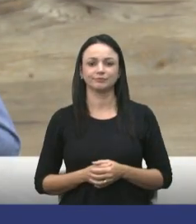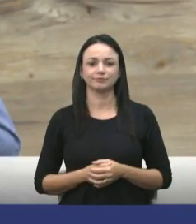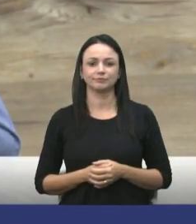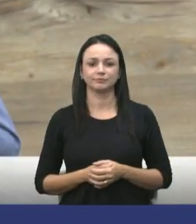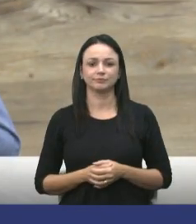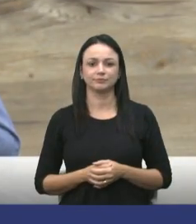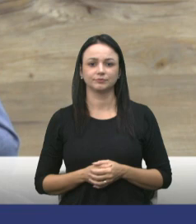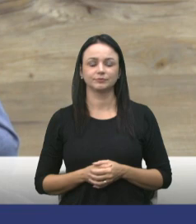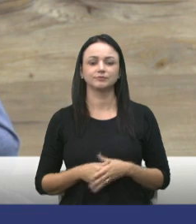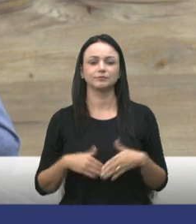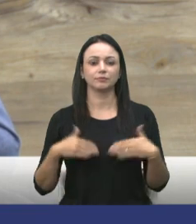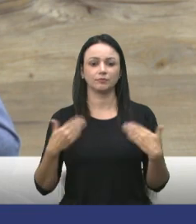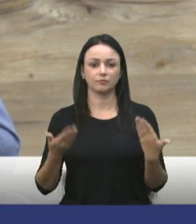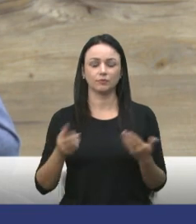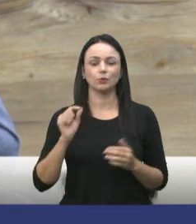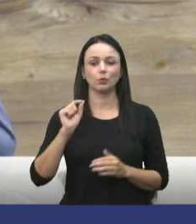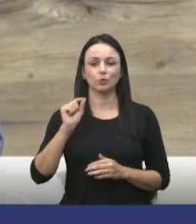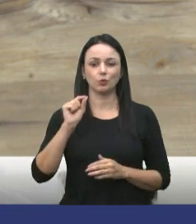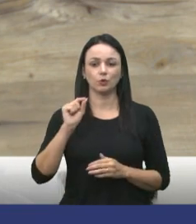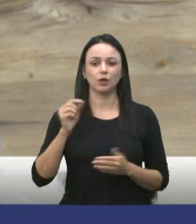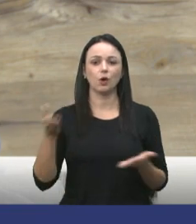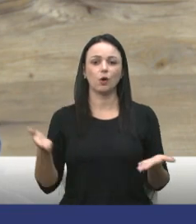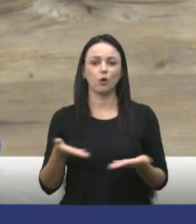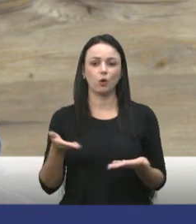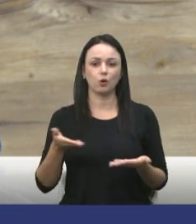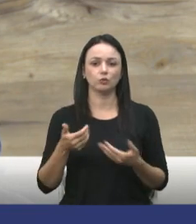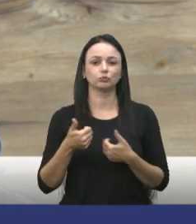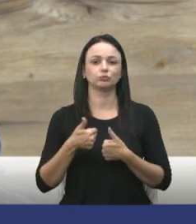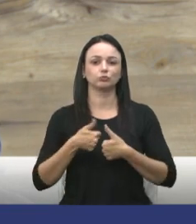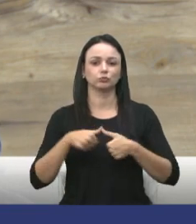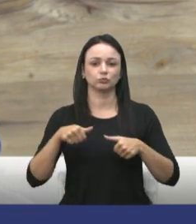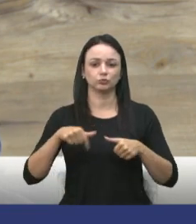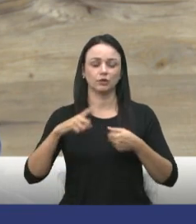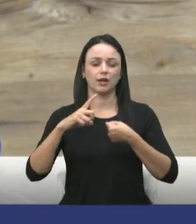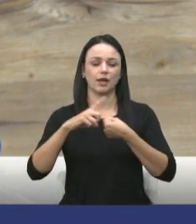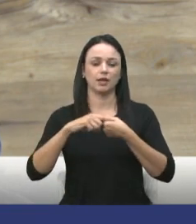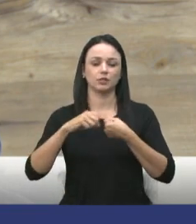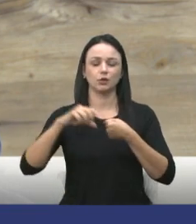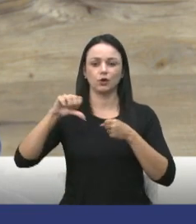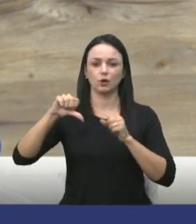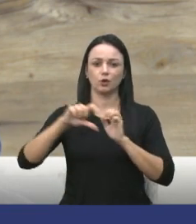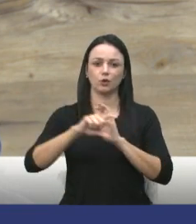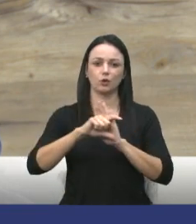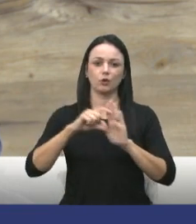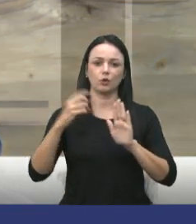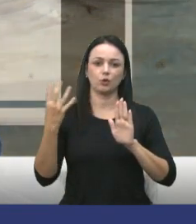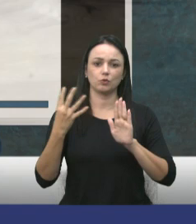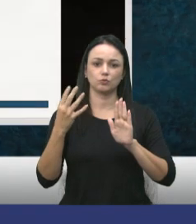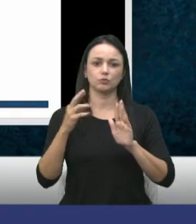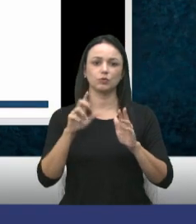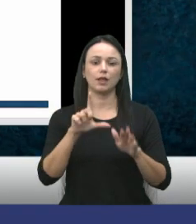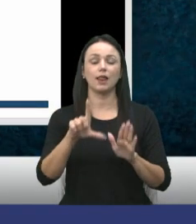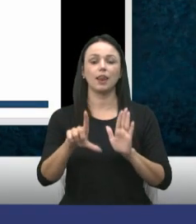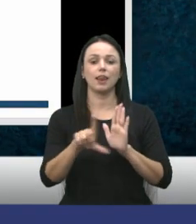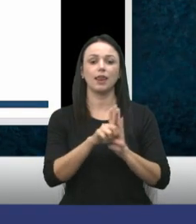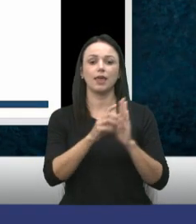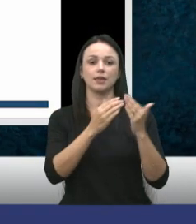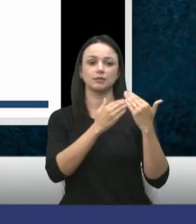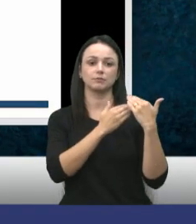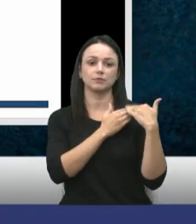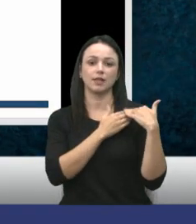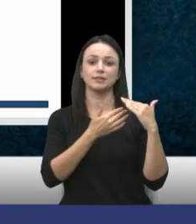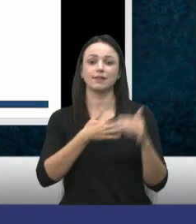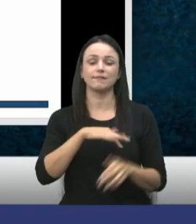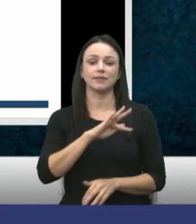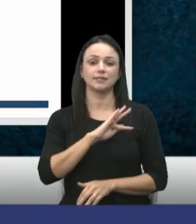Estamos, então, aqui para cumprir o artigo 9º, parágrafo 4º da Lei de Responsabilidade Fiscal, quanto